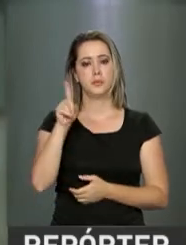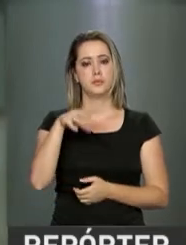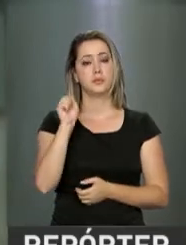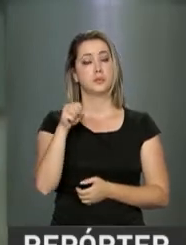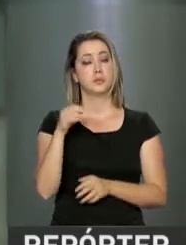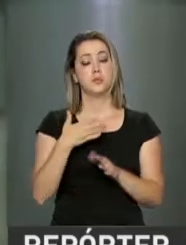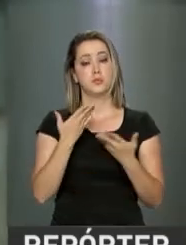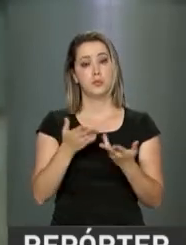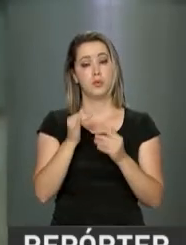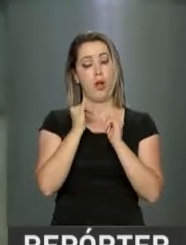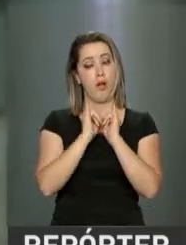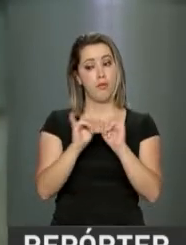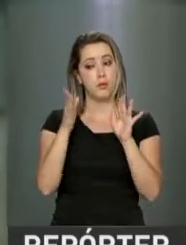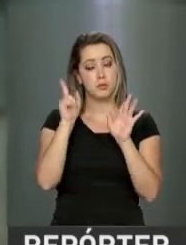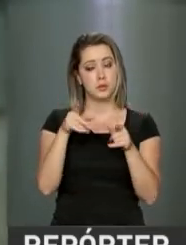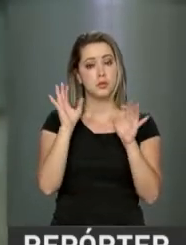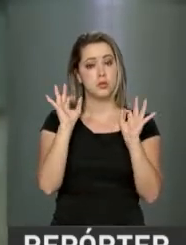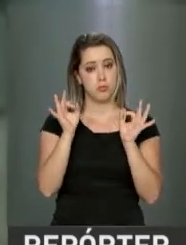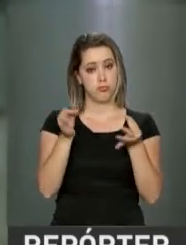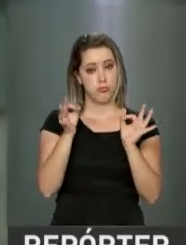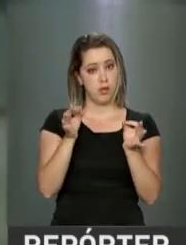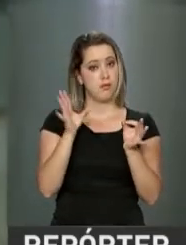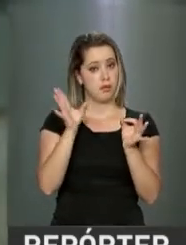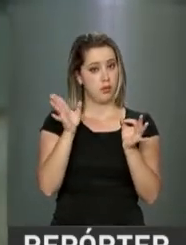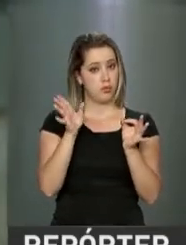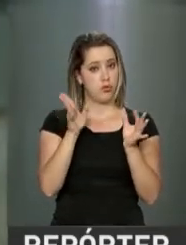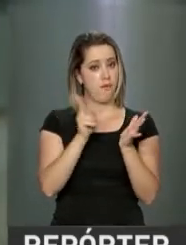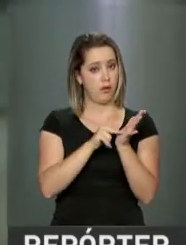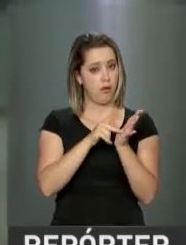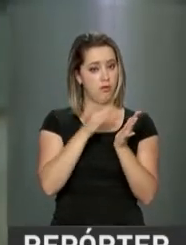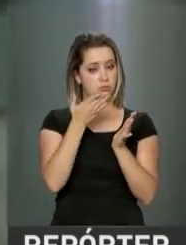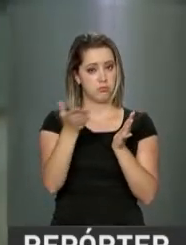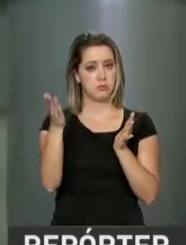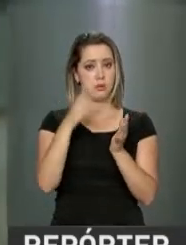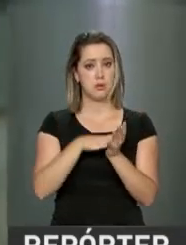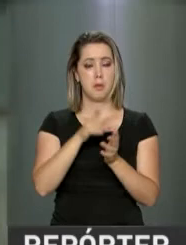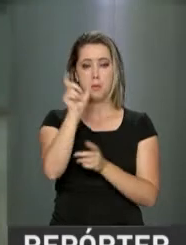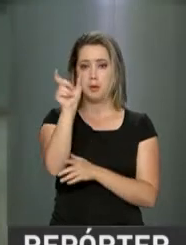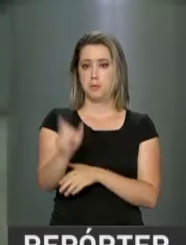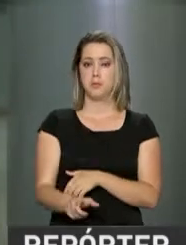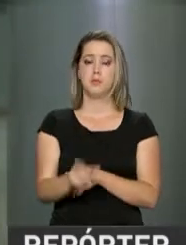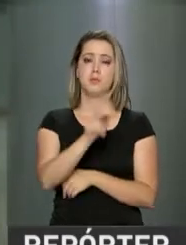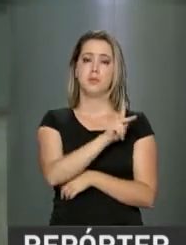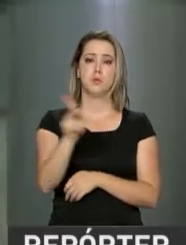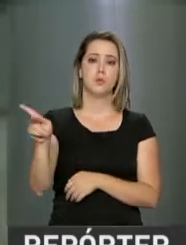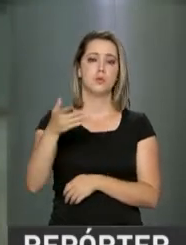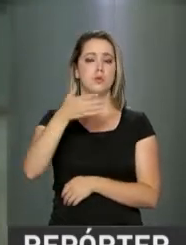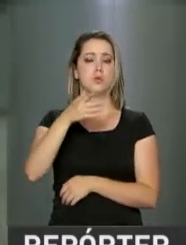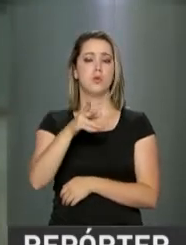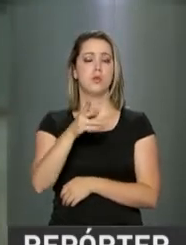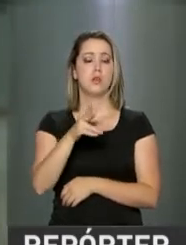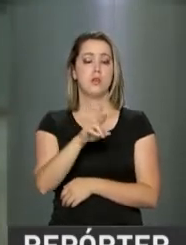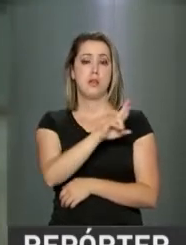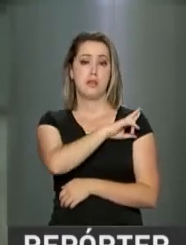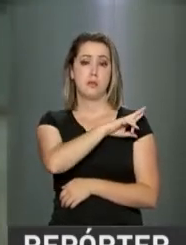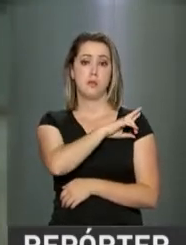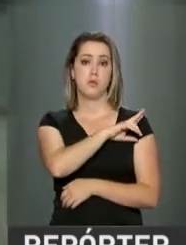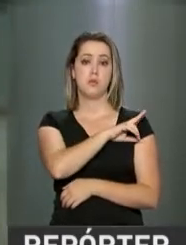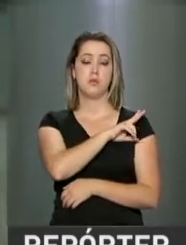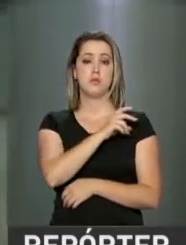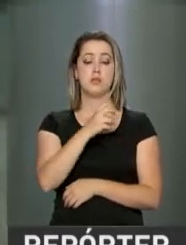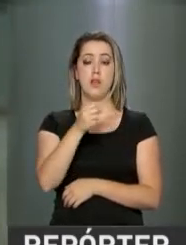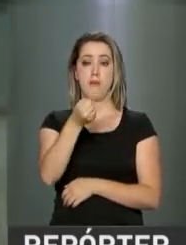mesmo, Roberto. A informação foi confirmada agora há pouco aqui no Palácio do Planalto pelo porta-voz da Presidência da República,